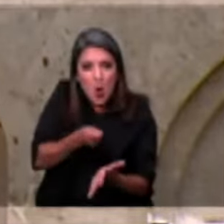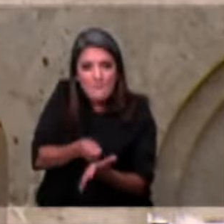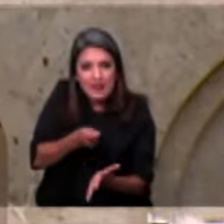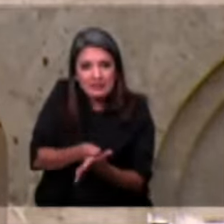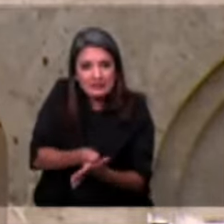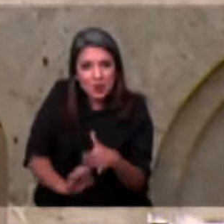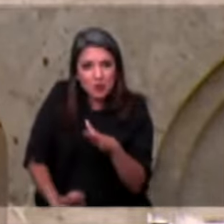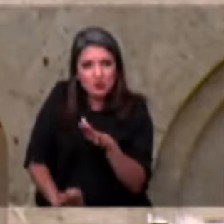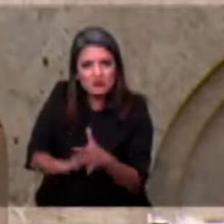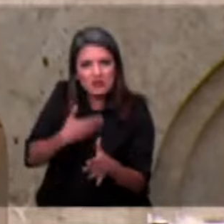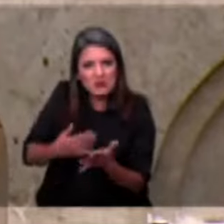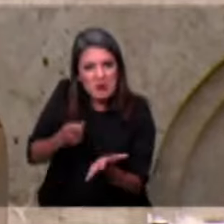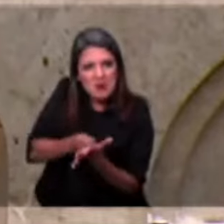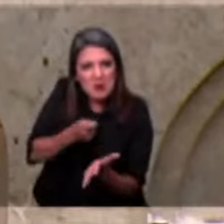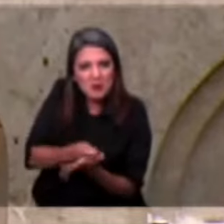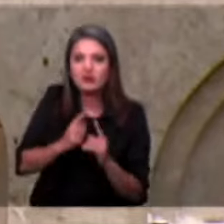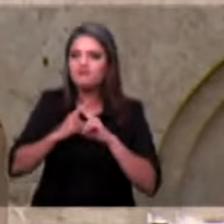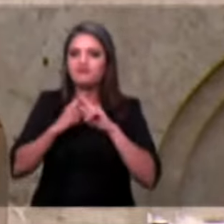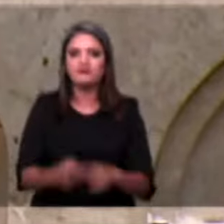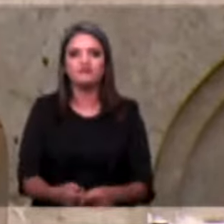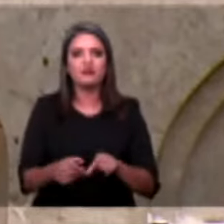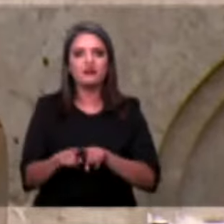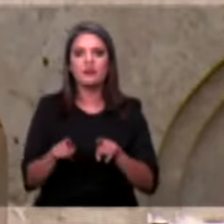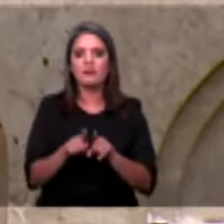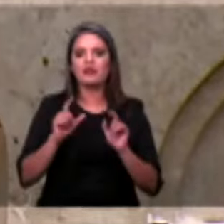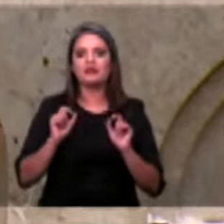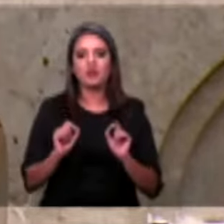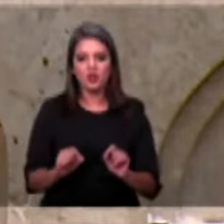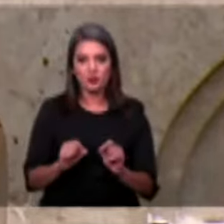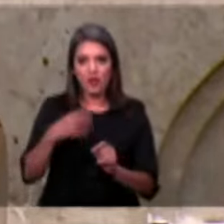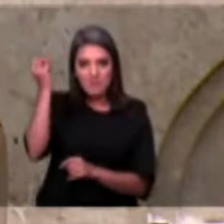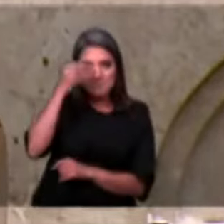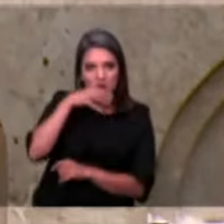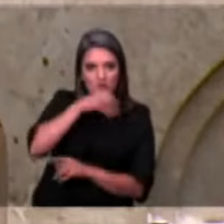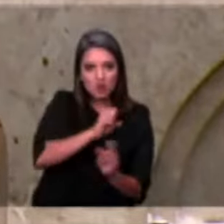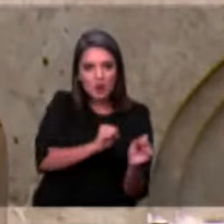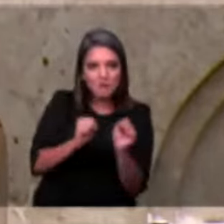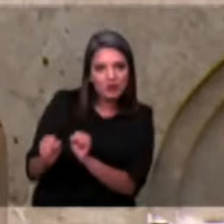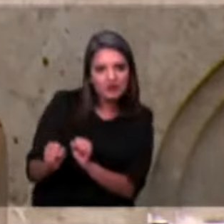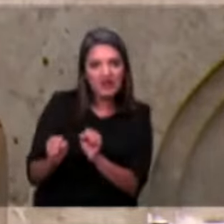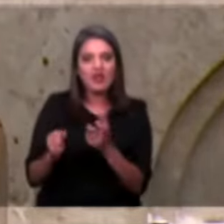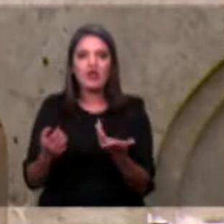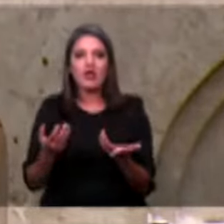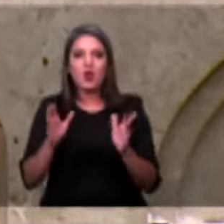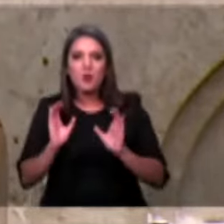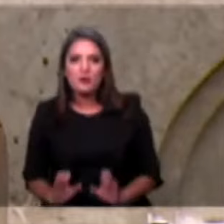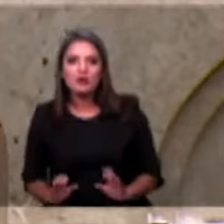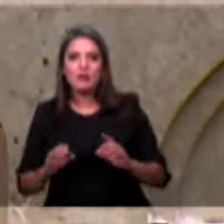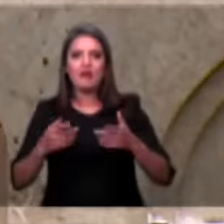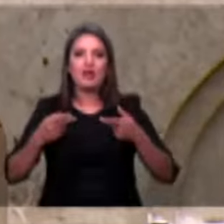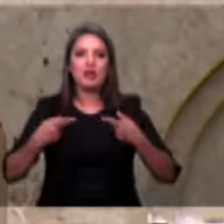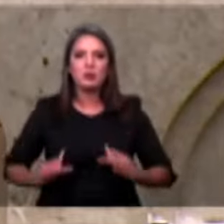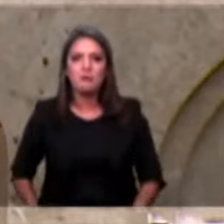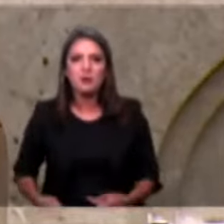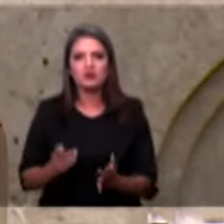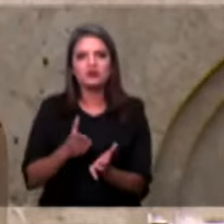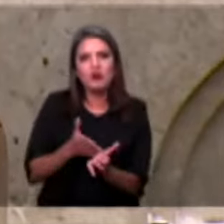de nulificar os excessos do poder e os comportamentos desviantes de seus agentes